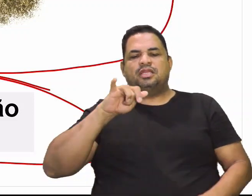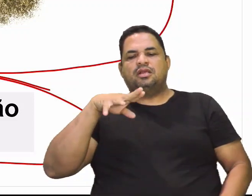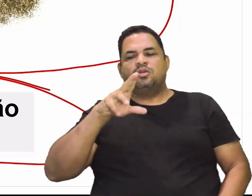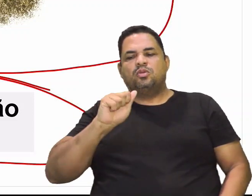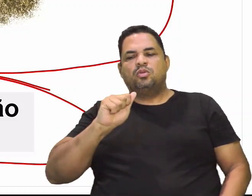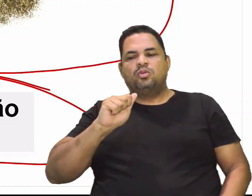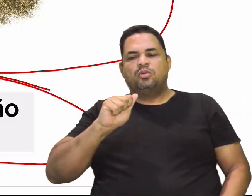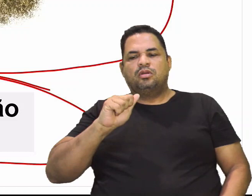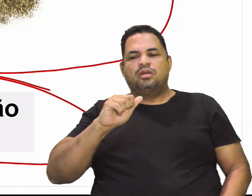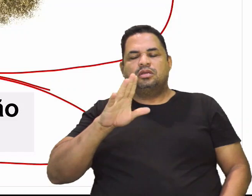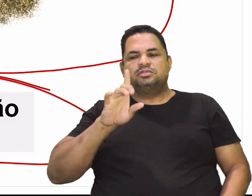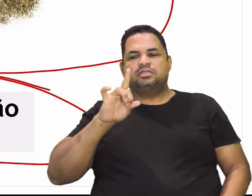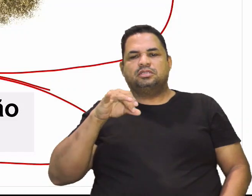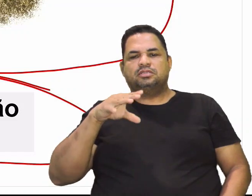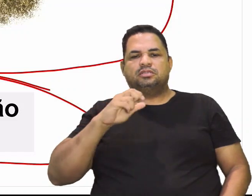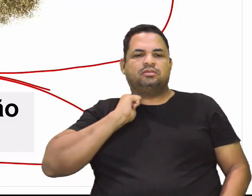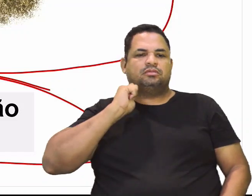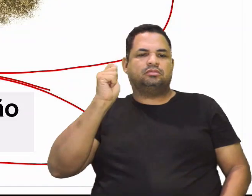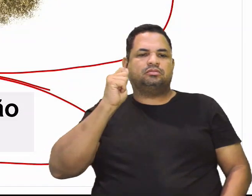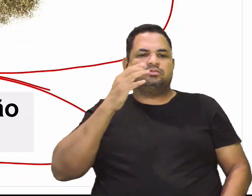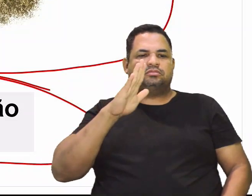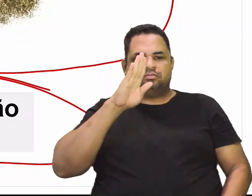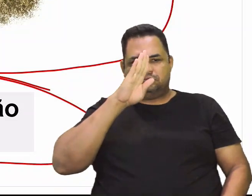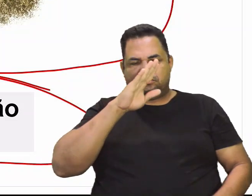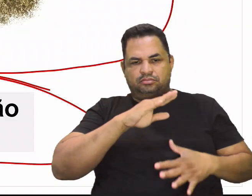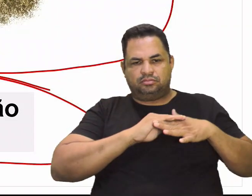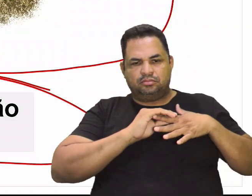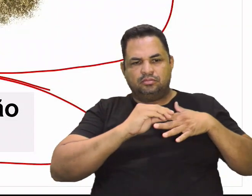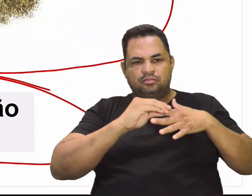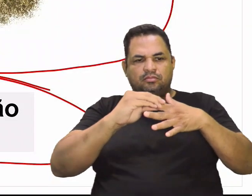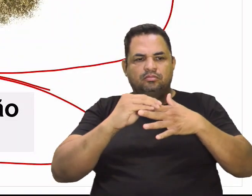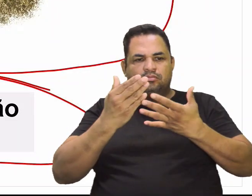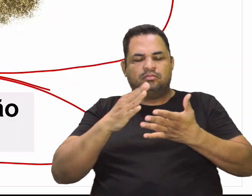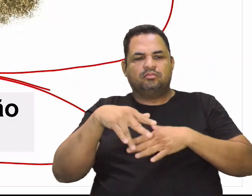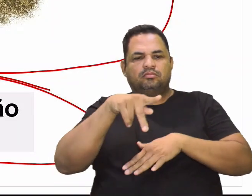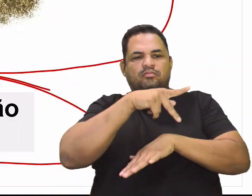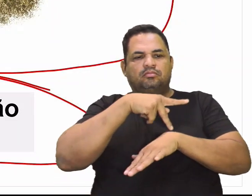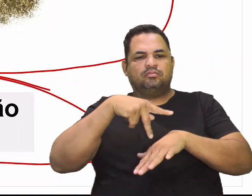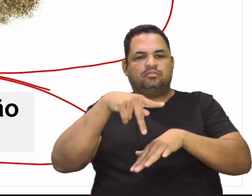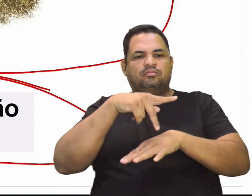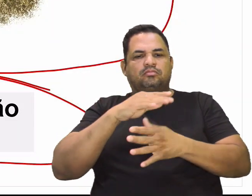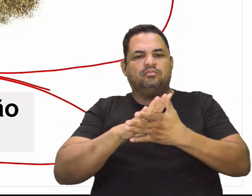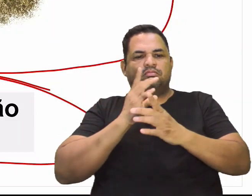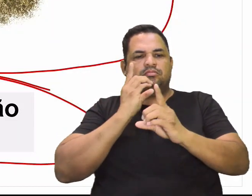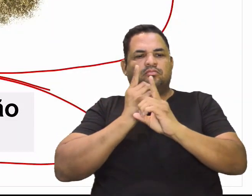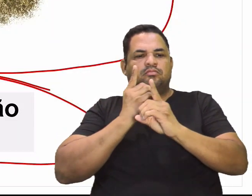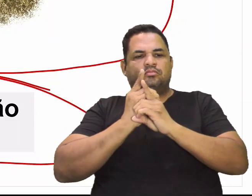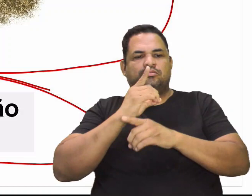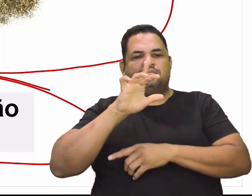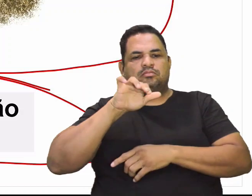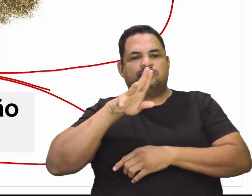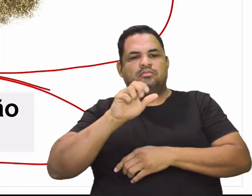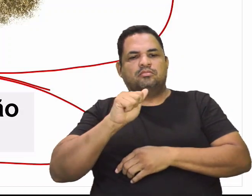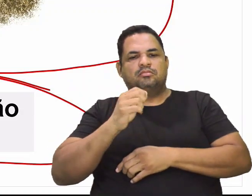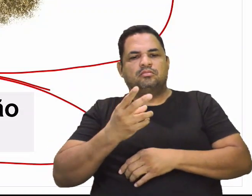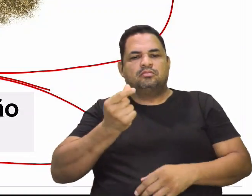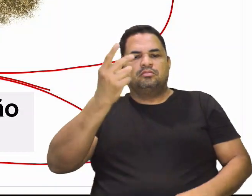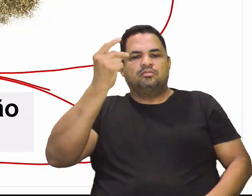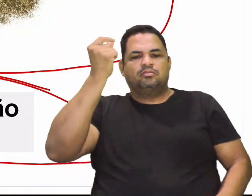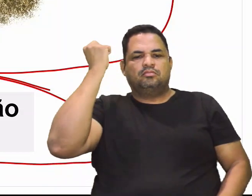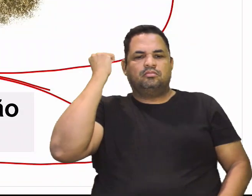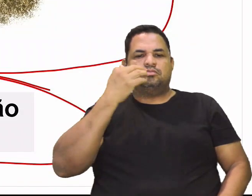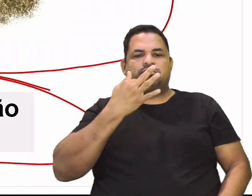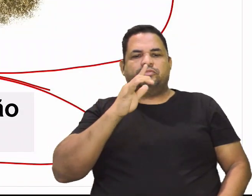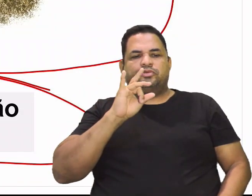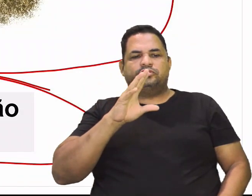é outro dos principais sítios arqueológicos do país. Ali foi encontrado o crânio de Luzia, o mais antigo